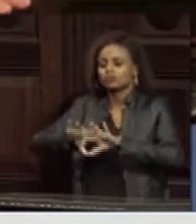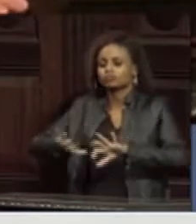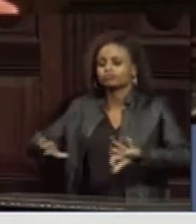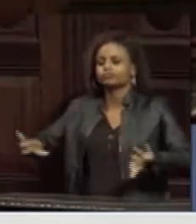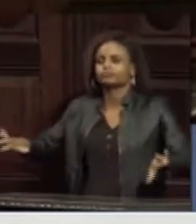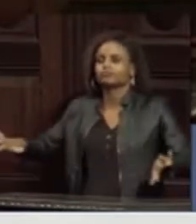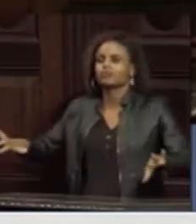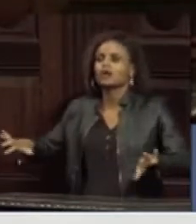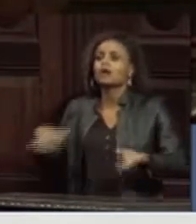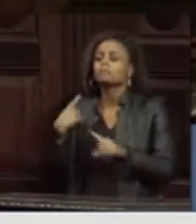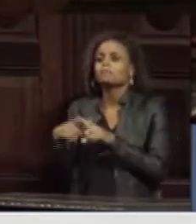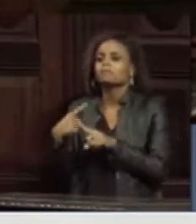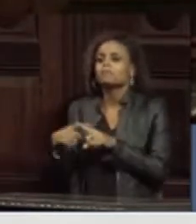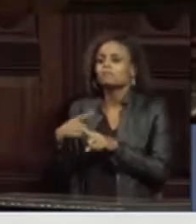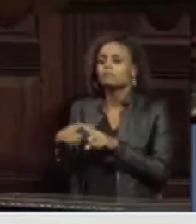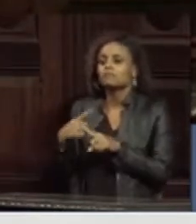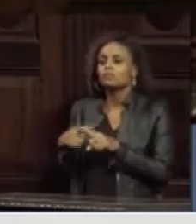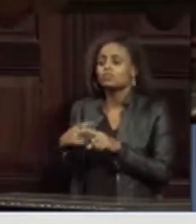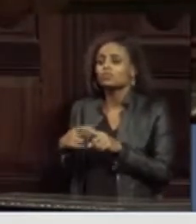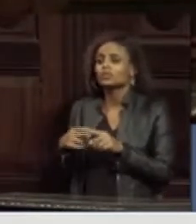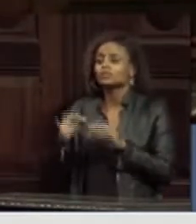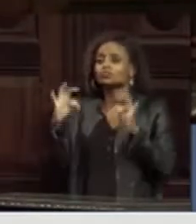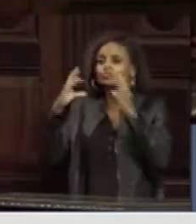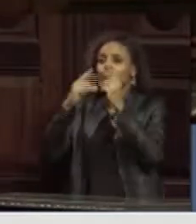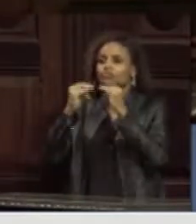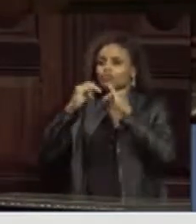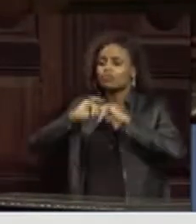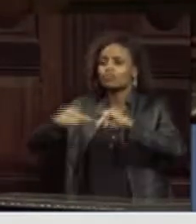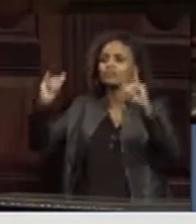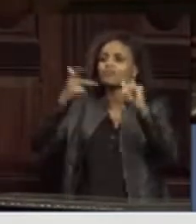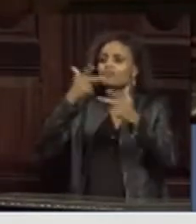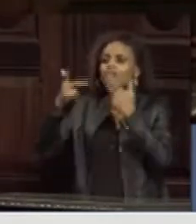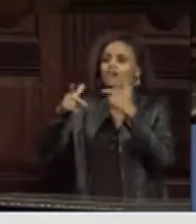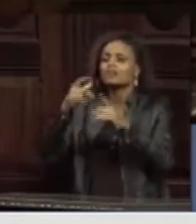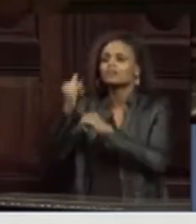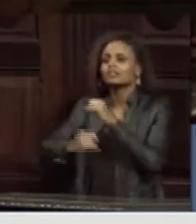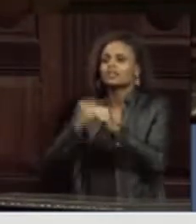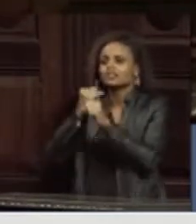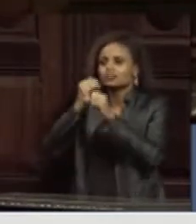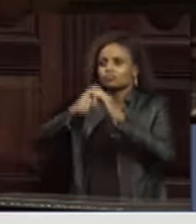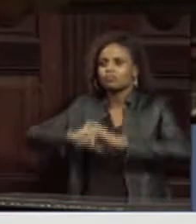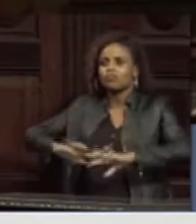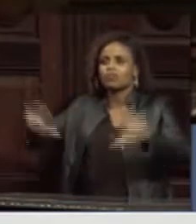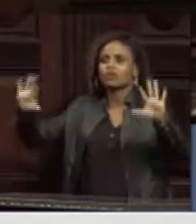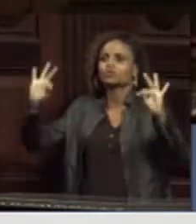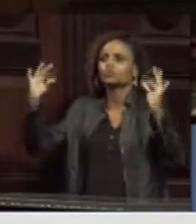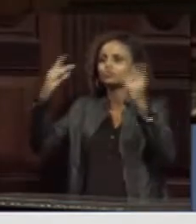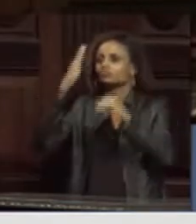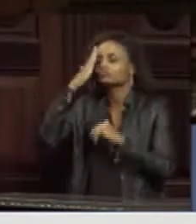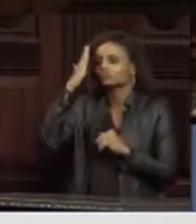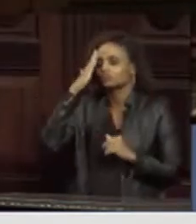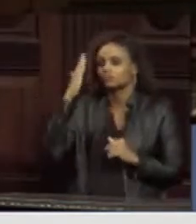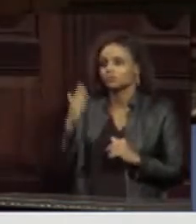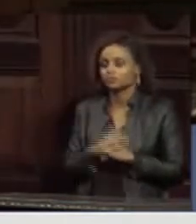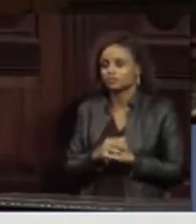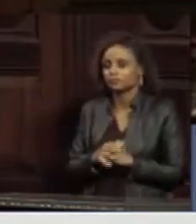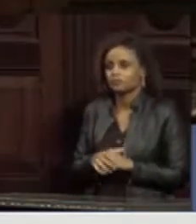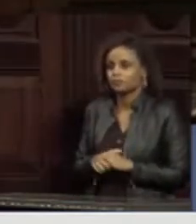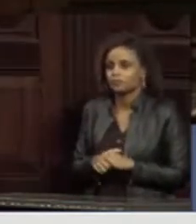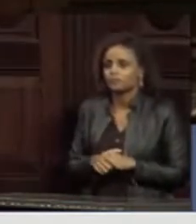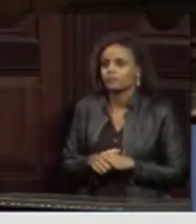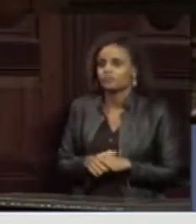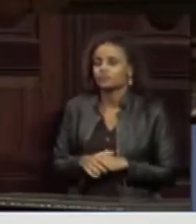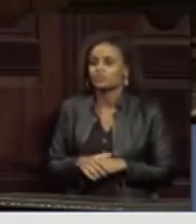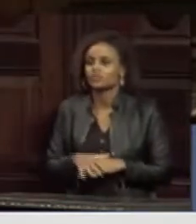ainda, porque num telefone todo mundo é capaz de emitir